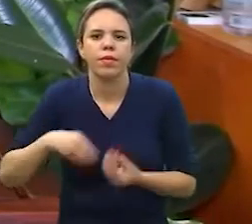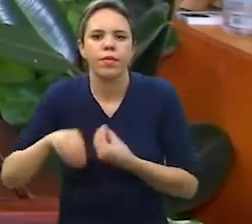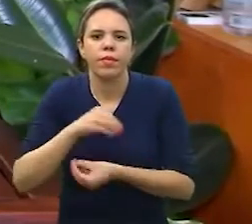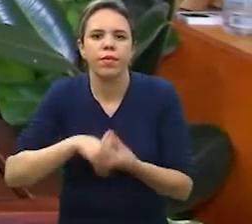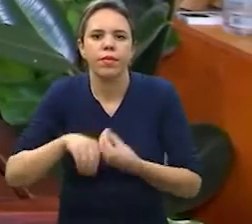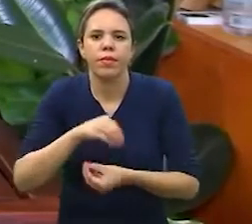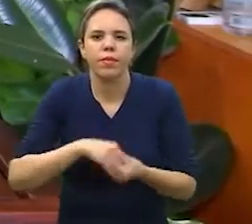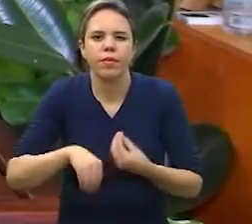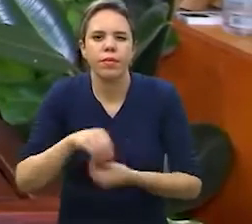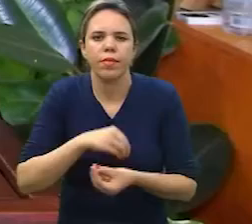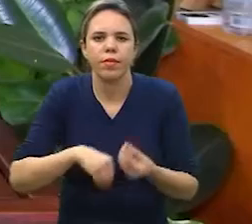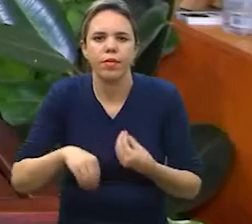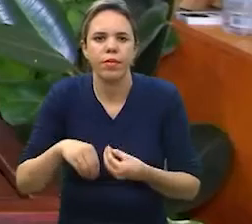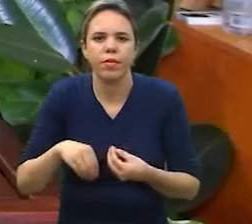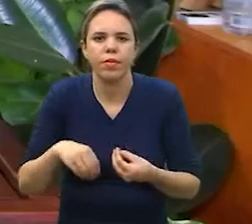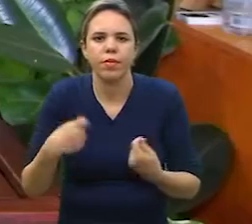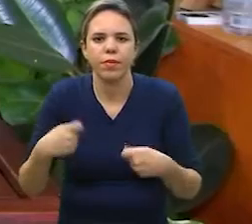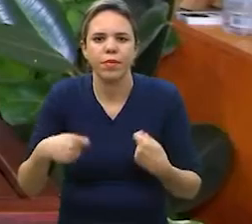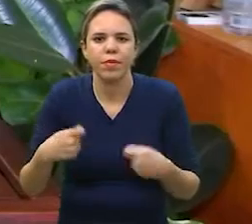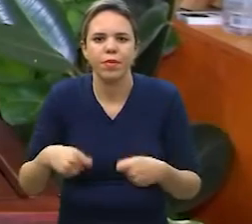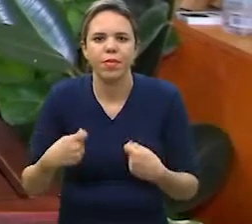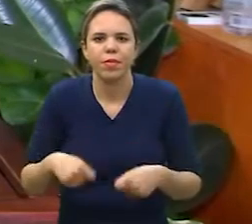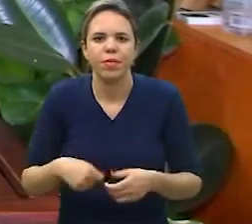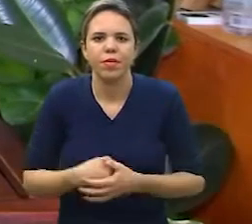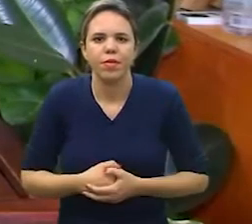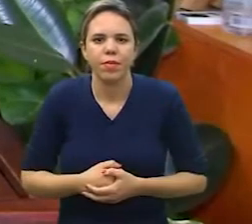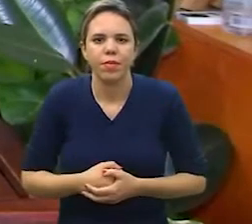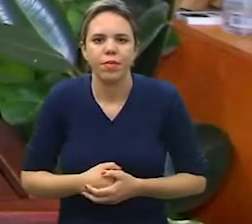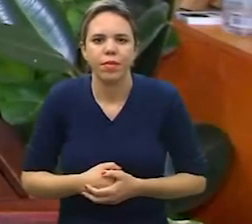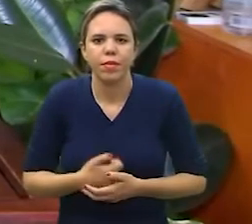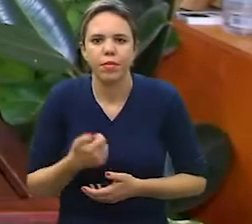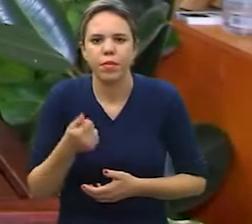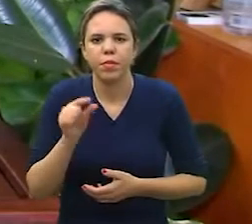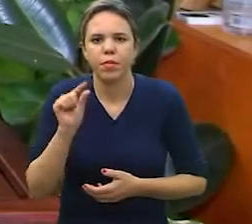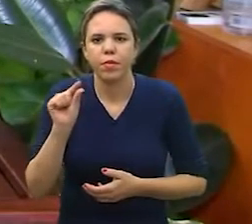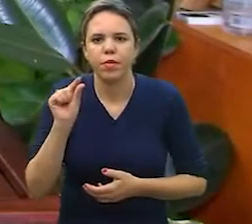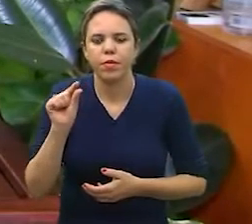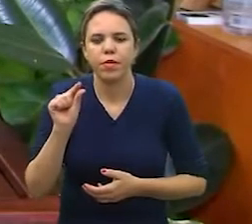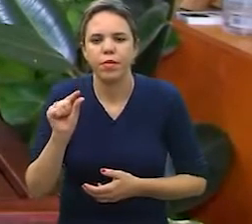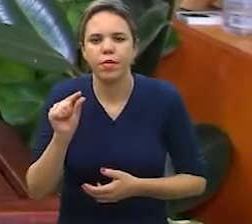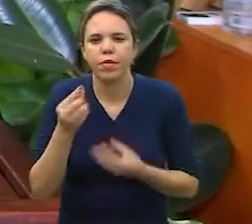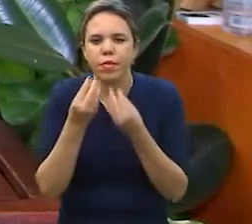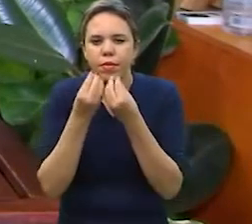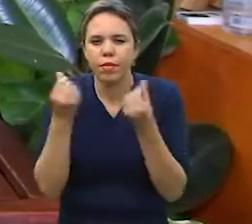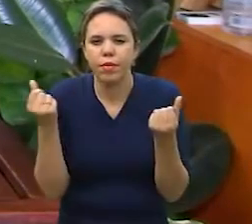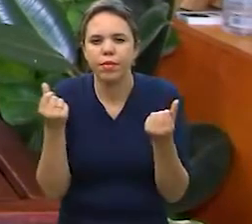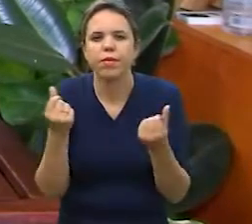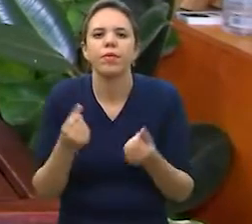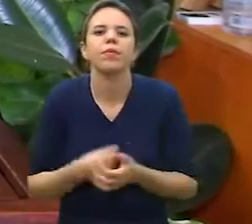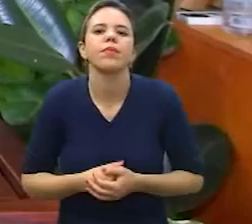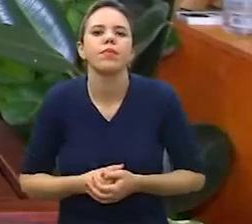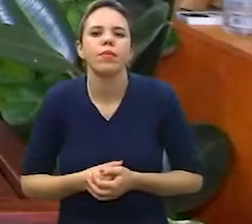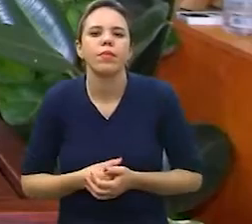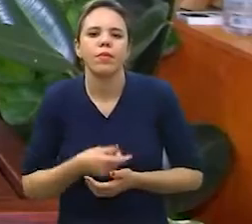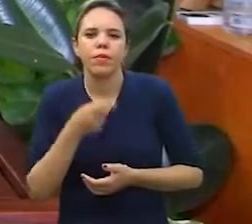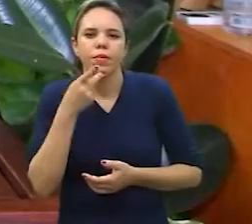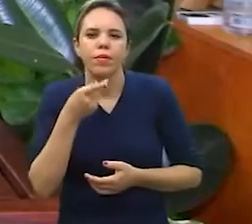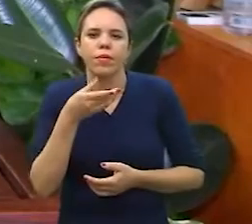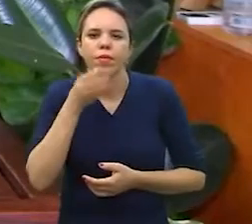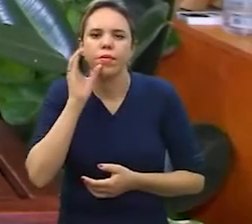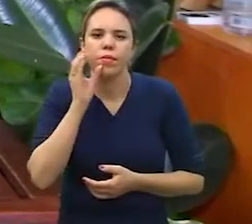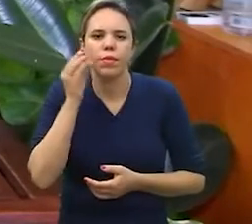misturar. Mas aí eu vou ter que misturar. misturar um pouquinho. Tudo, né? É. E aí, Jane, enquanto eu